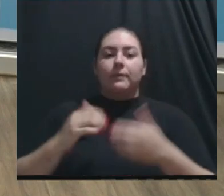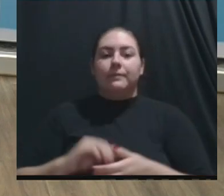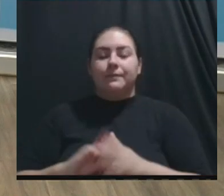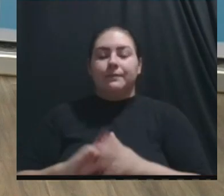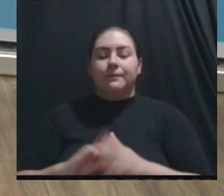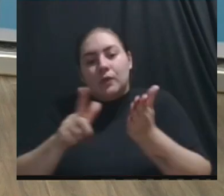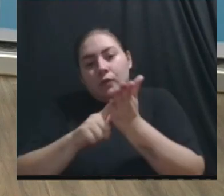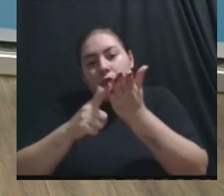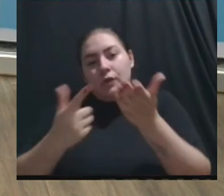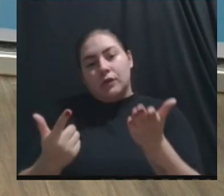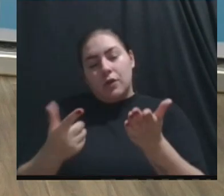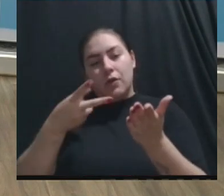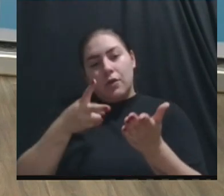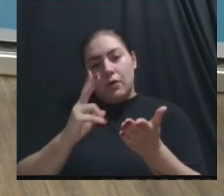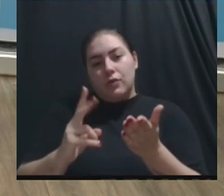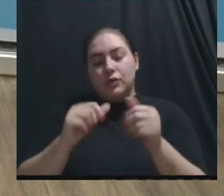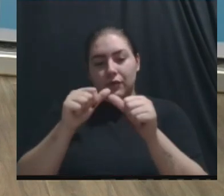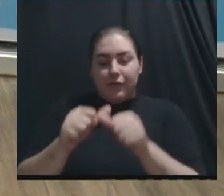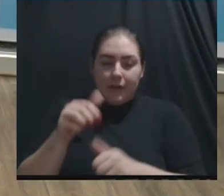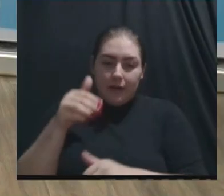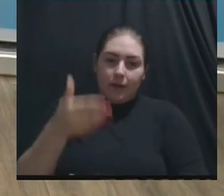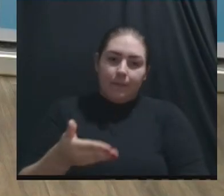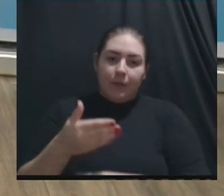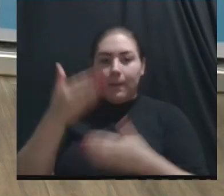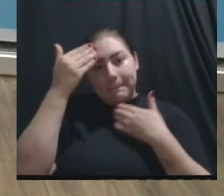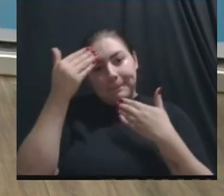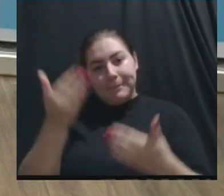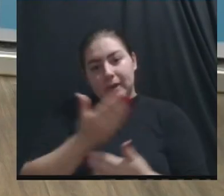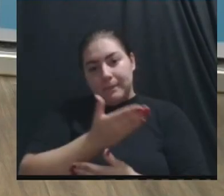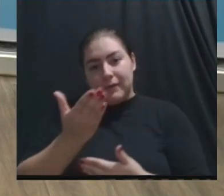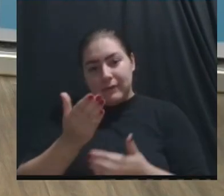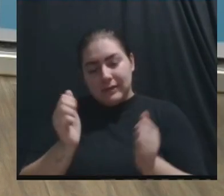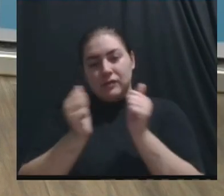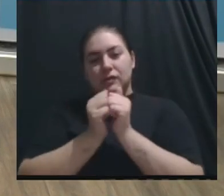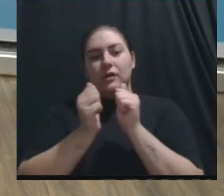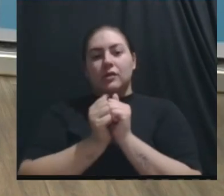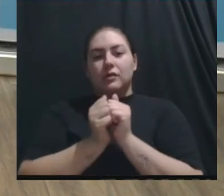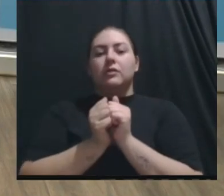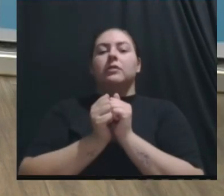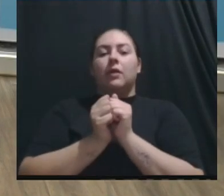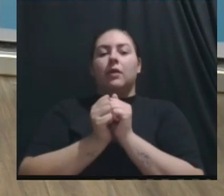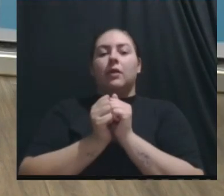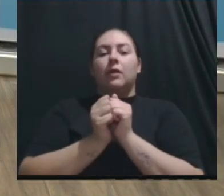aqui. Muito obrigado pela sua companhia, pela sua audiência. Continue na